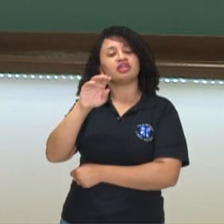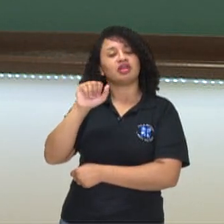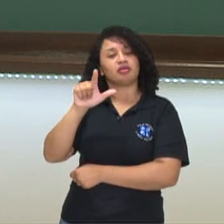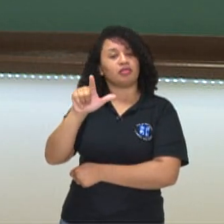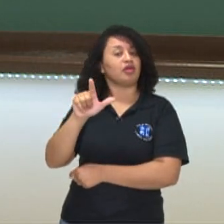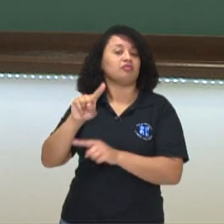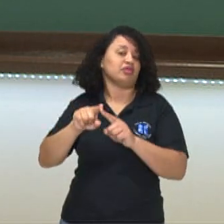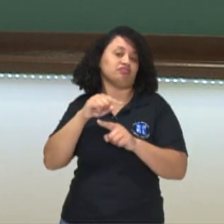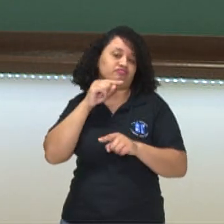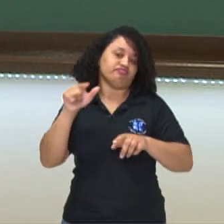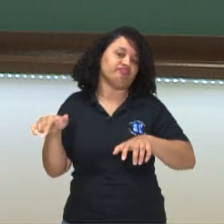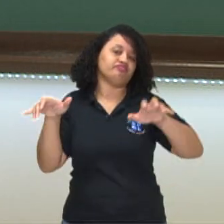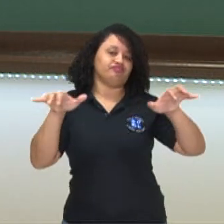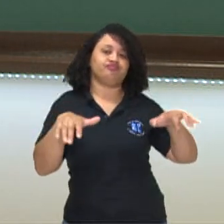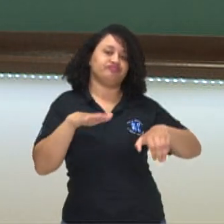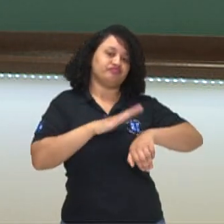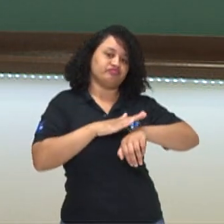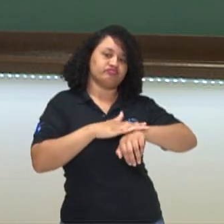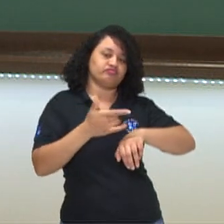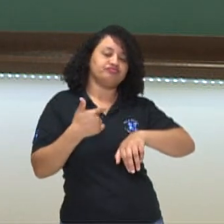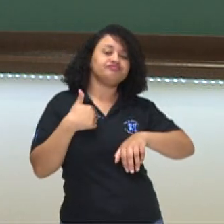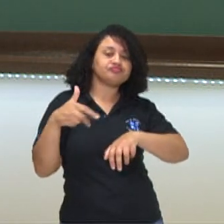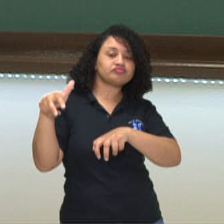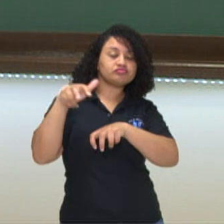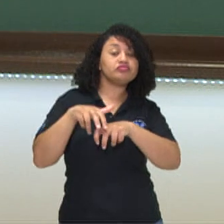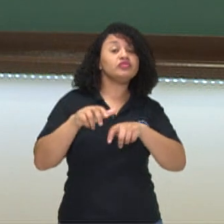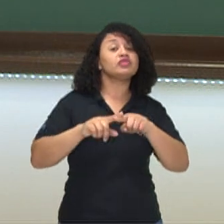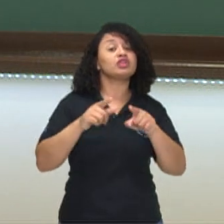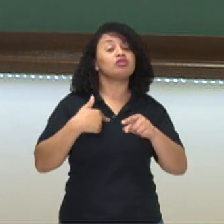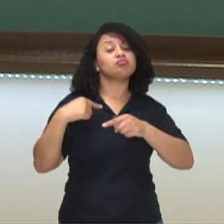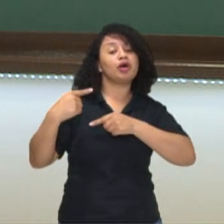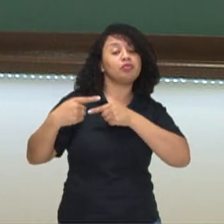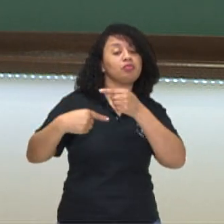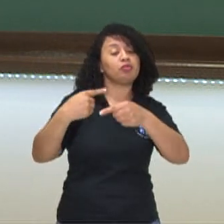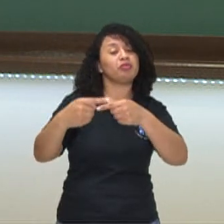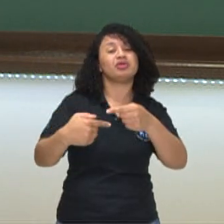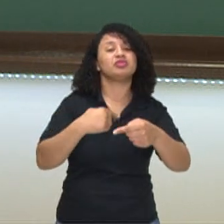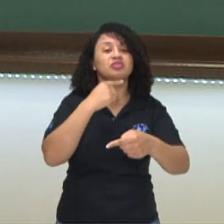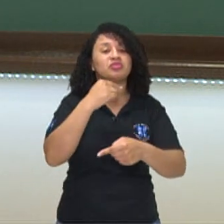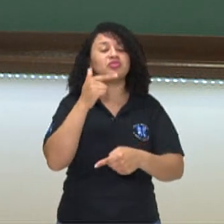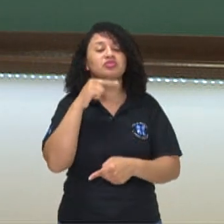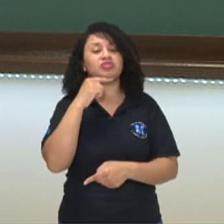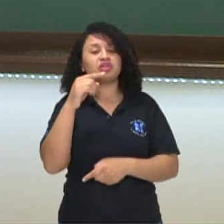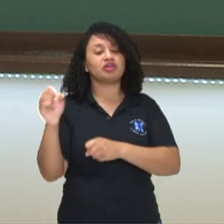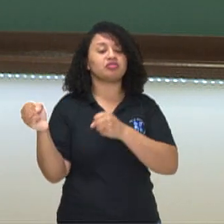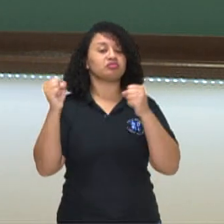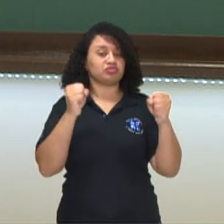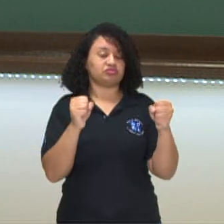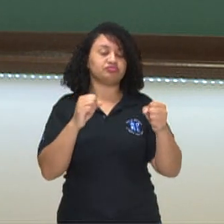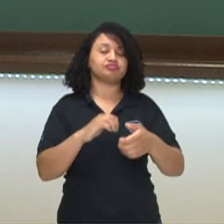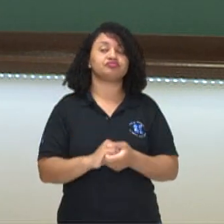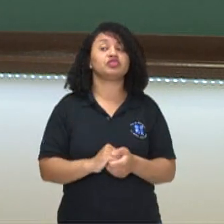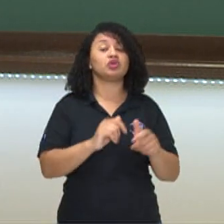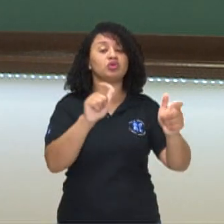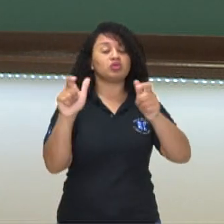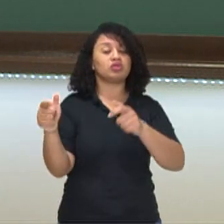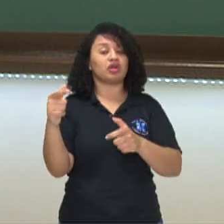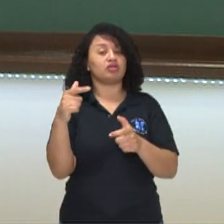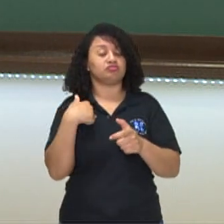hereditária, ela faz com que a gente tenha uma menor disputa pelo poder. Nos regimes de república